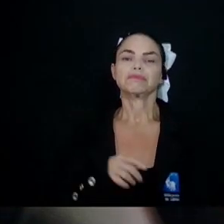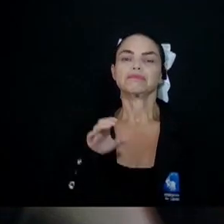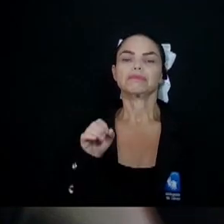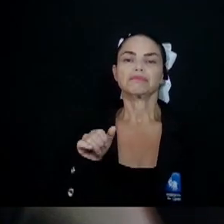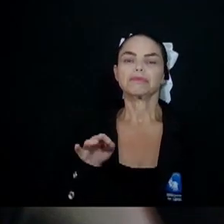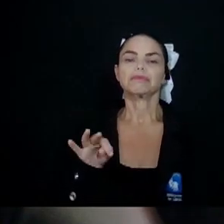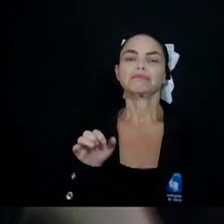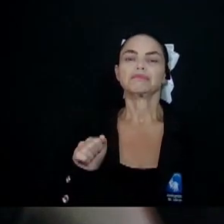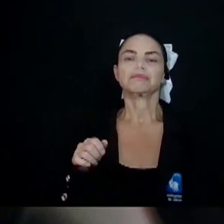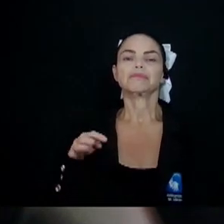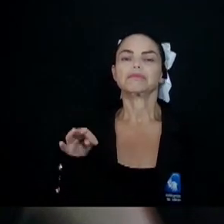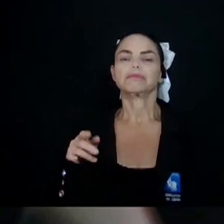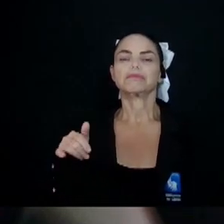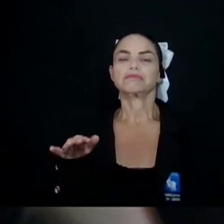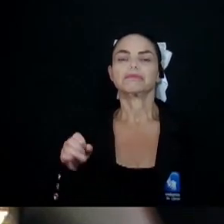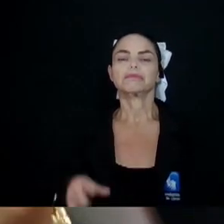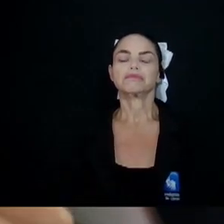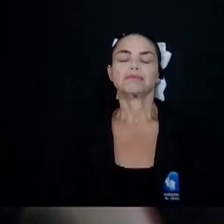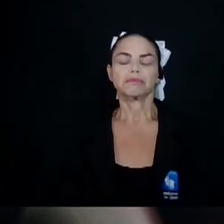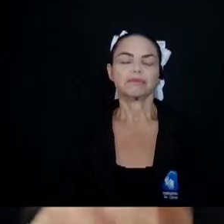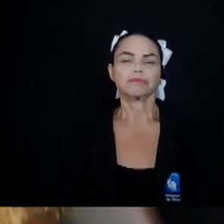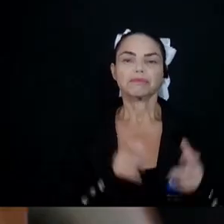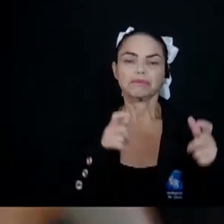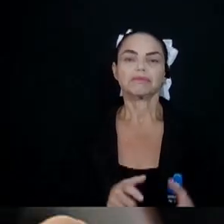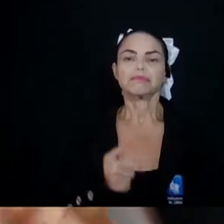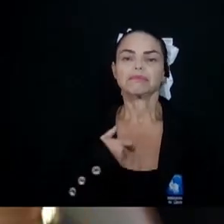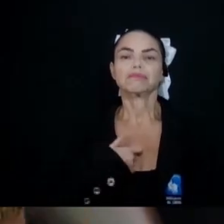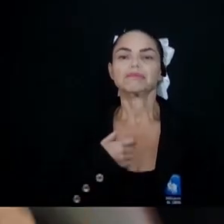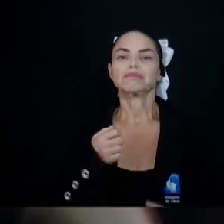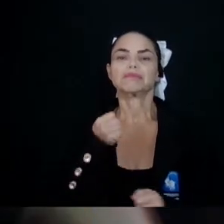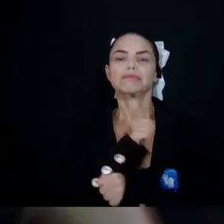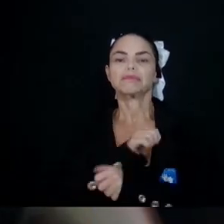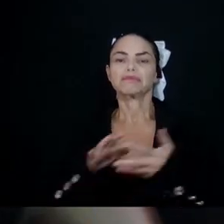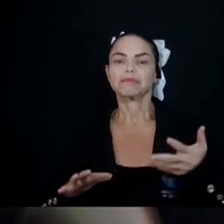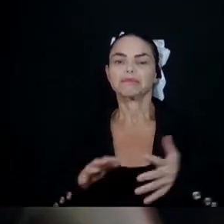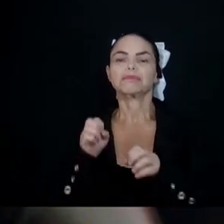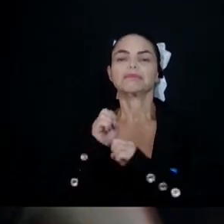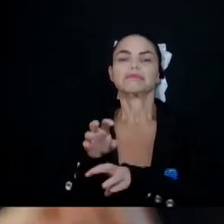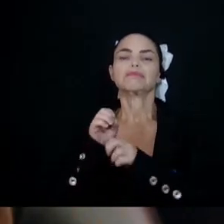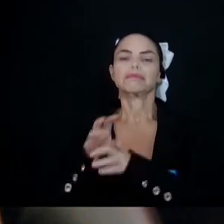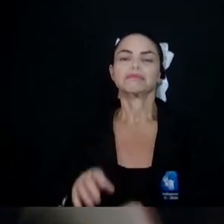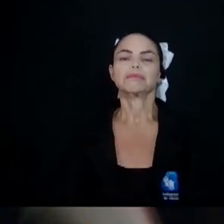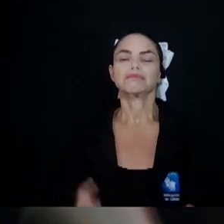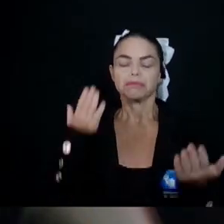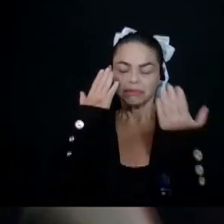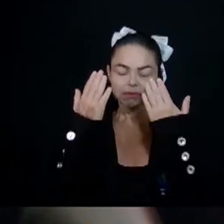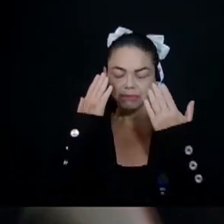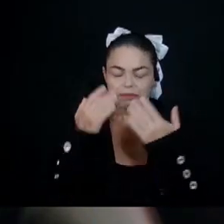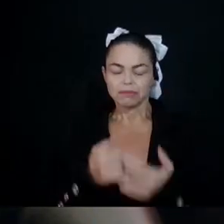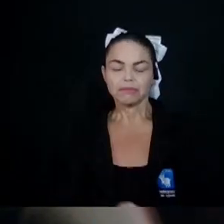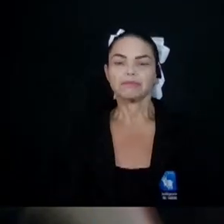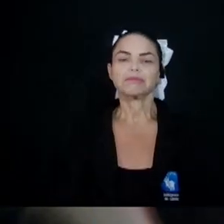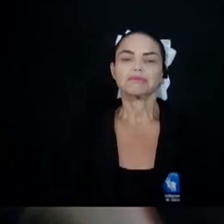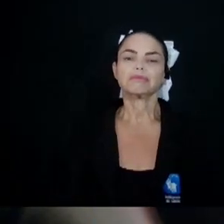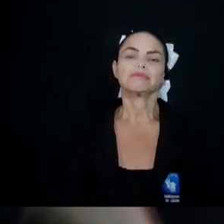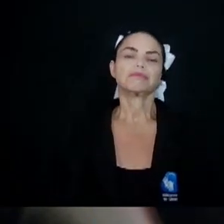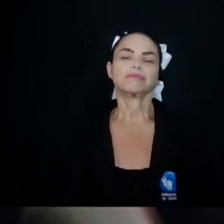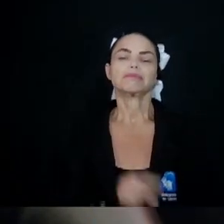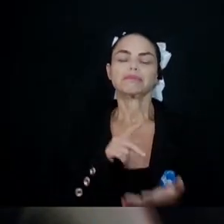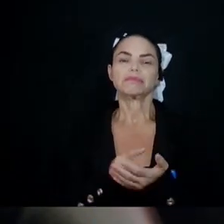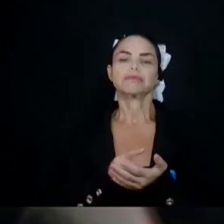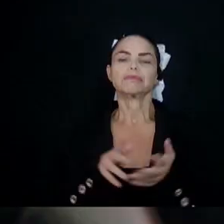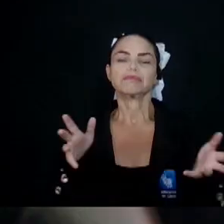um local assim que só tem atividades educativas e psicológicas, exatamente para essa